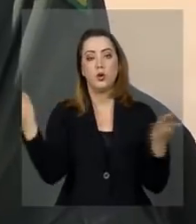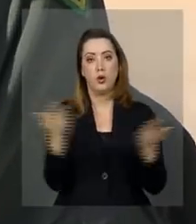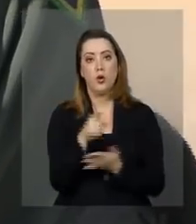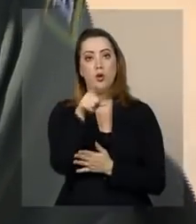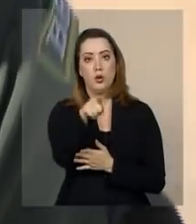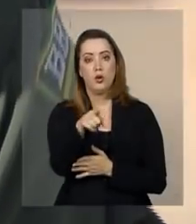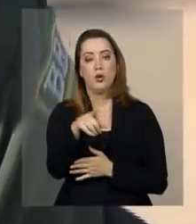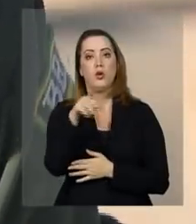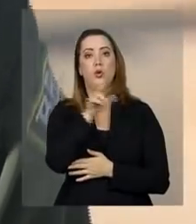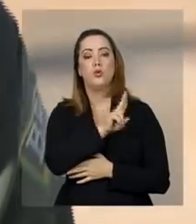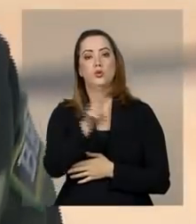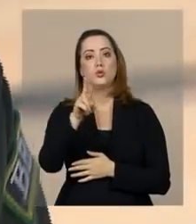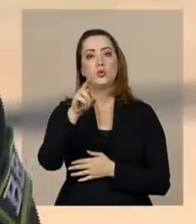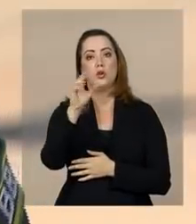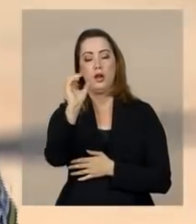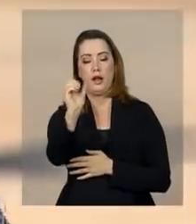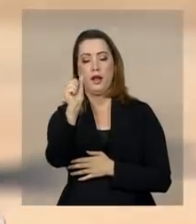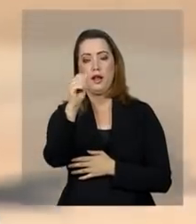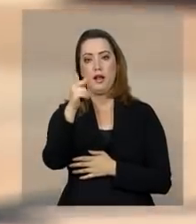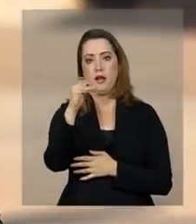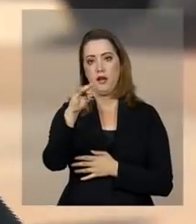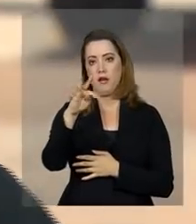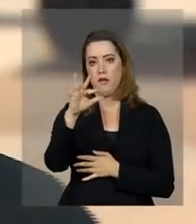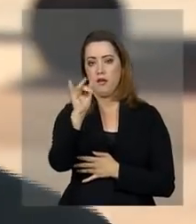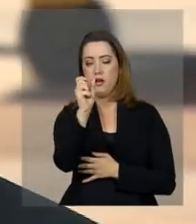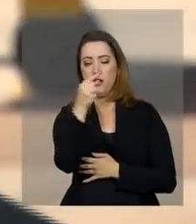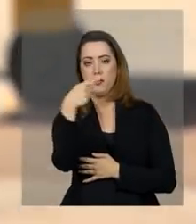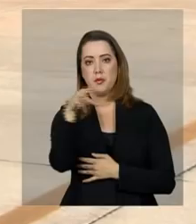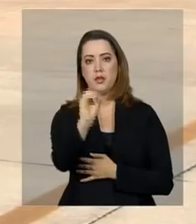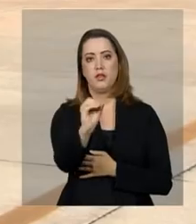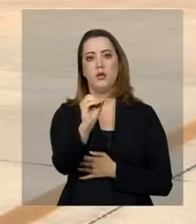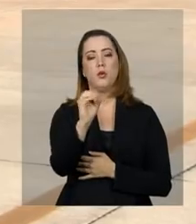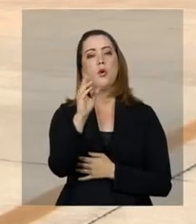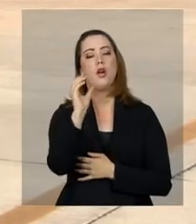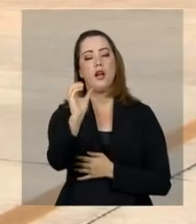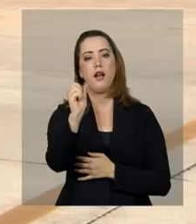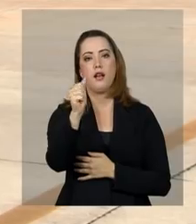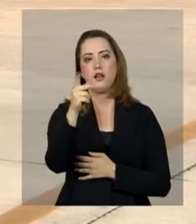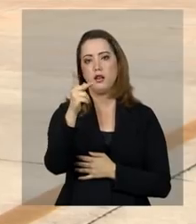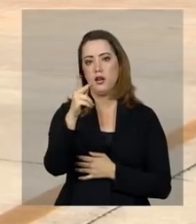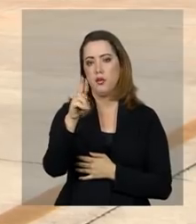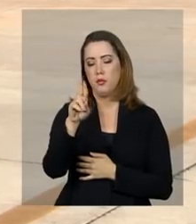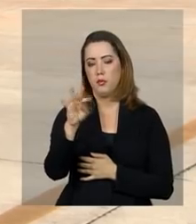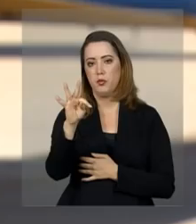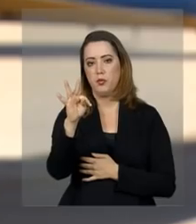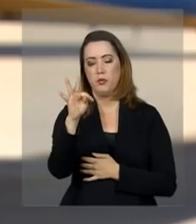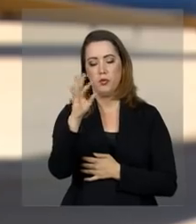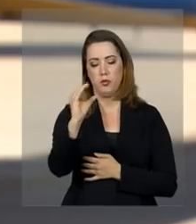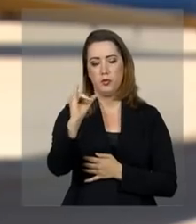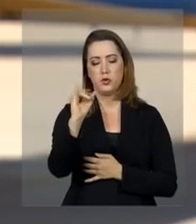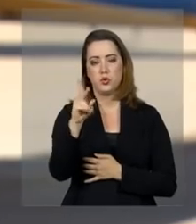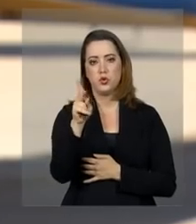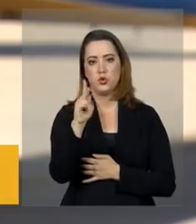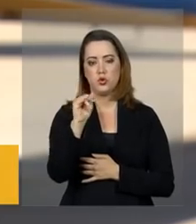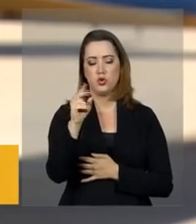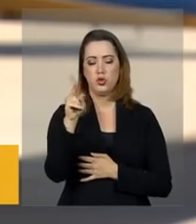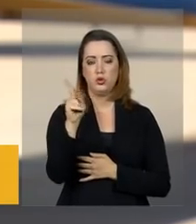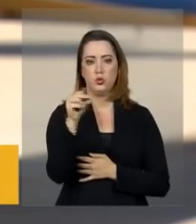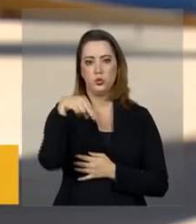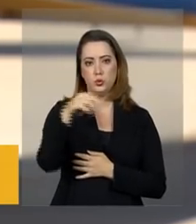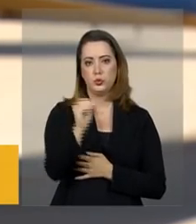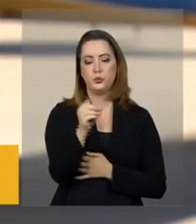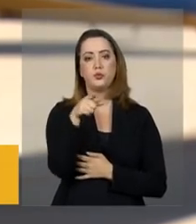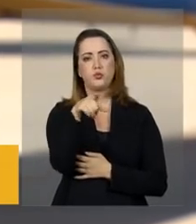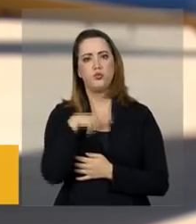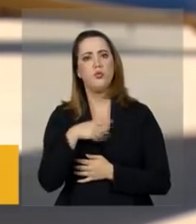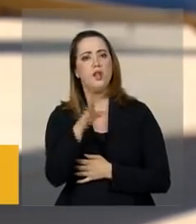ele atende por Capitão Capuchinho, nome que usa desde que realizou o sonho de ser piloto da esquadrilha. A esquadrilha ela inspira muitas pessoas.